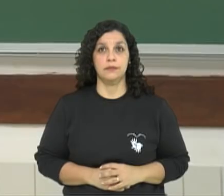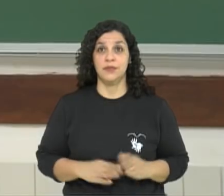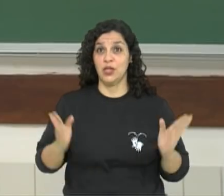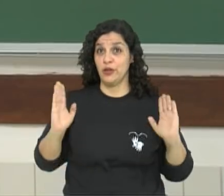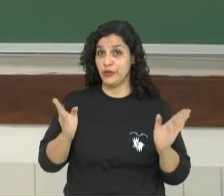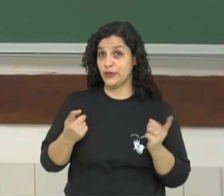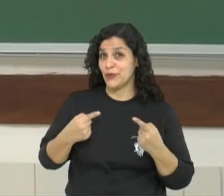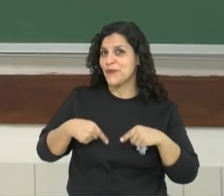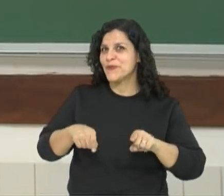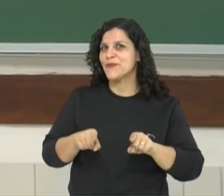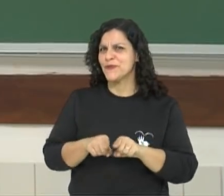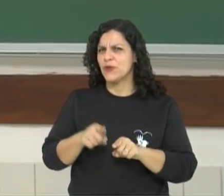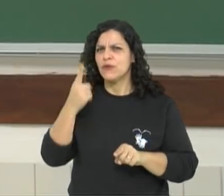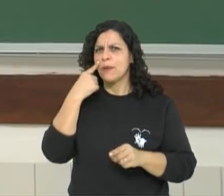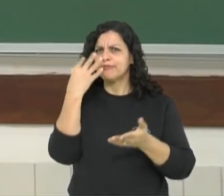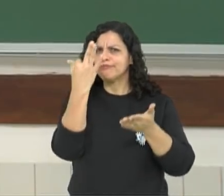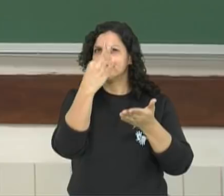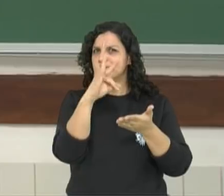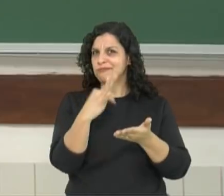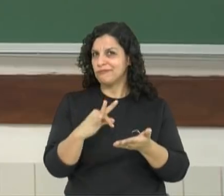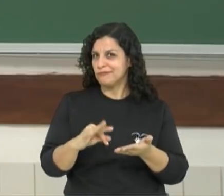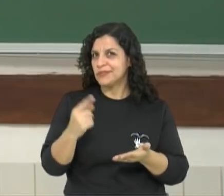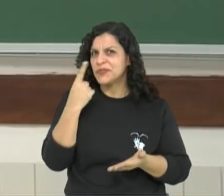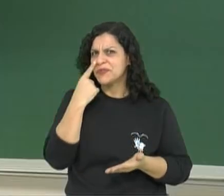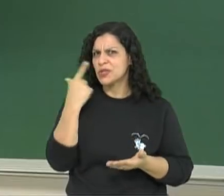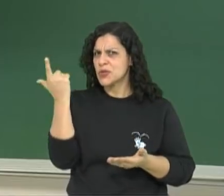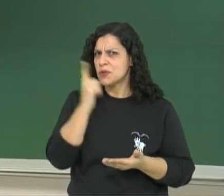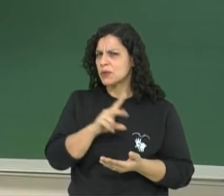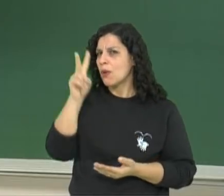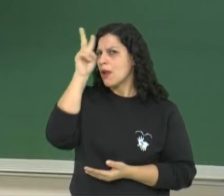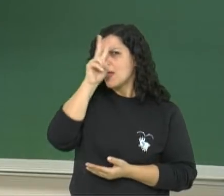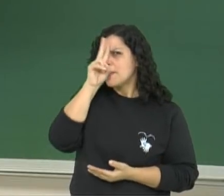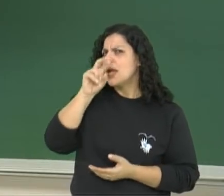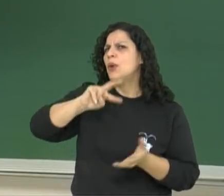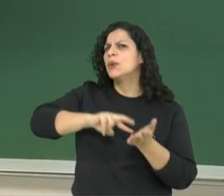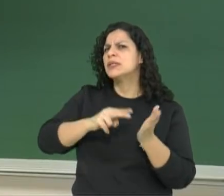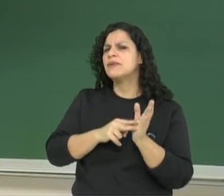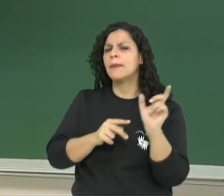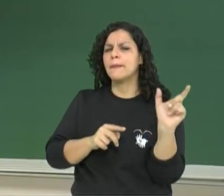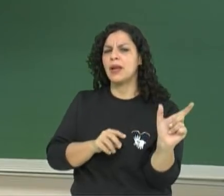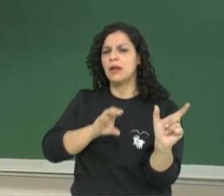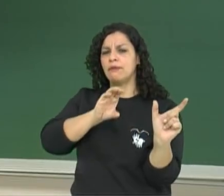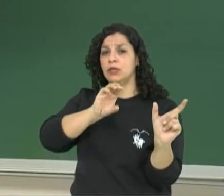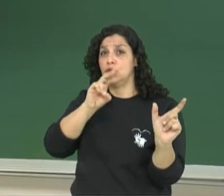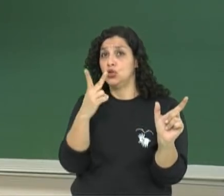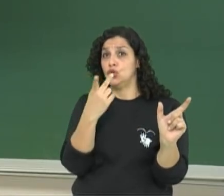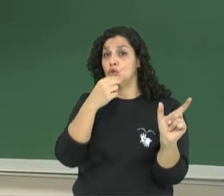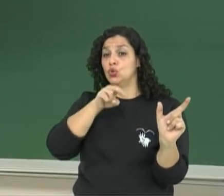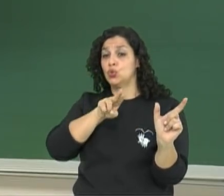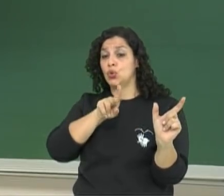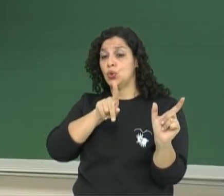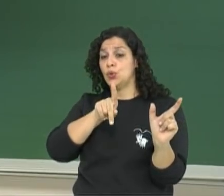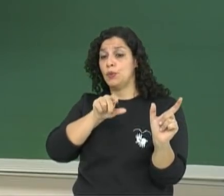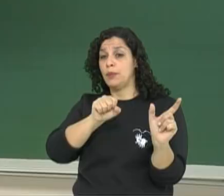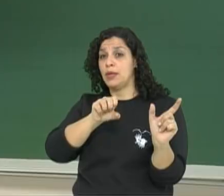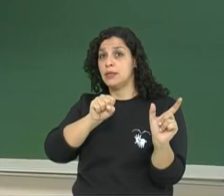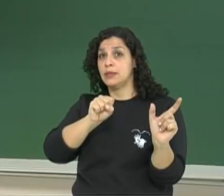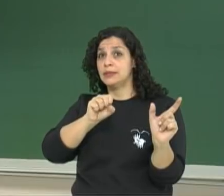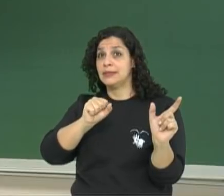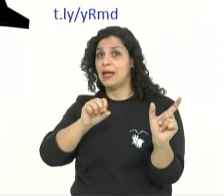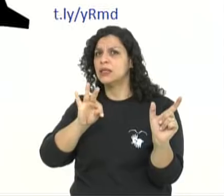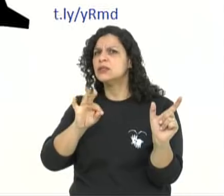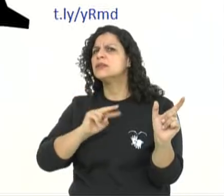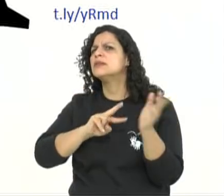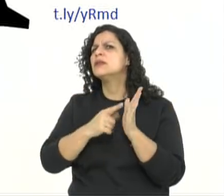Já estamos de volta. Vamos corrigir? Você conseguiu lembrar o que significa o termo chupa-sarte?